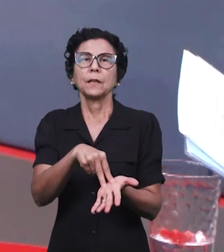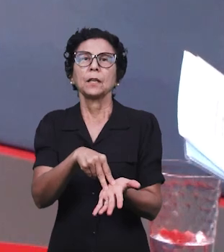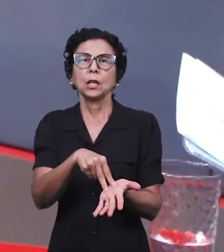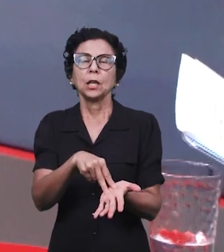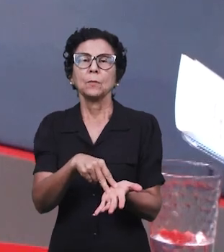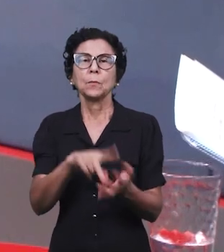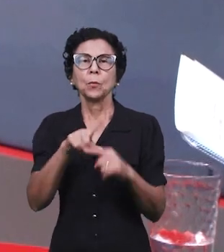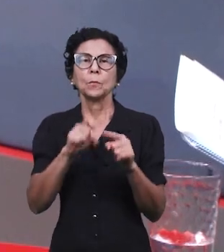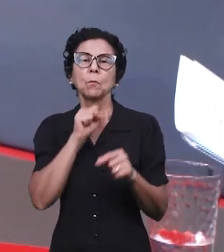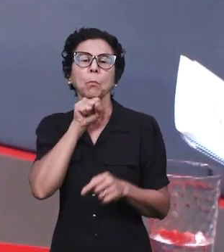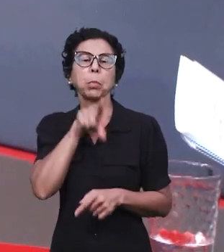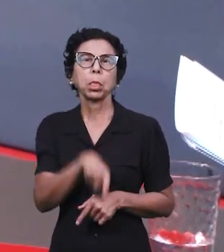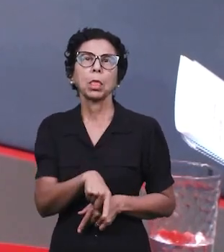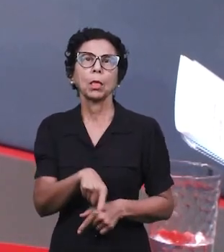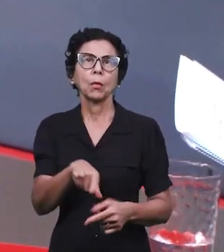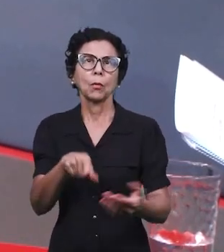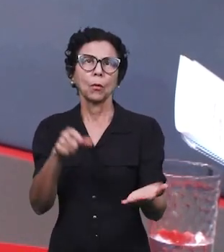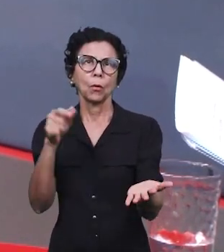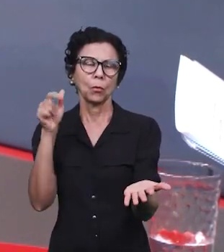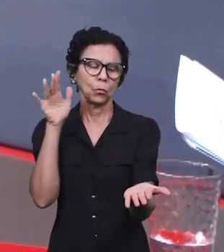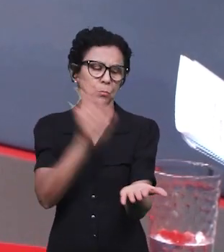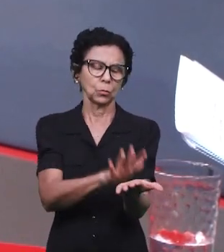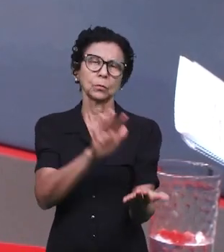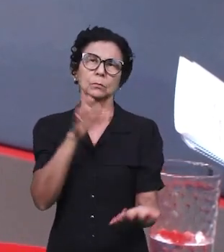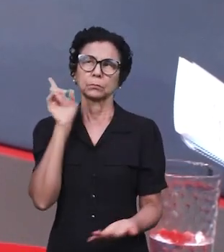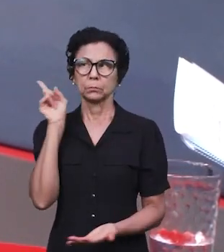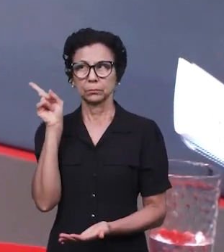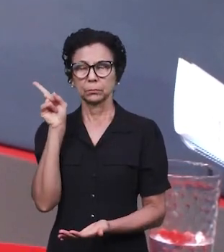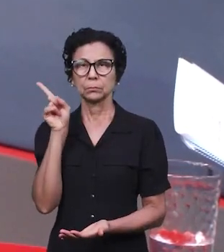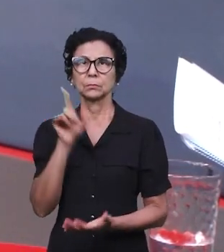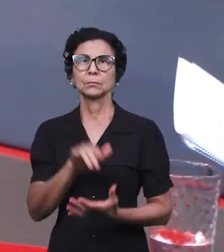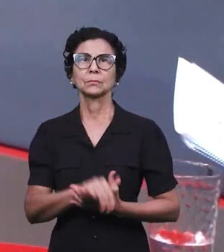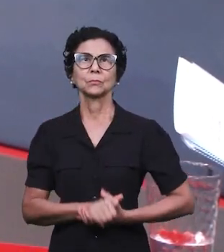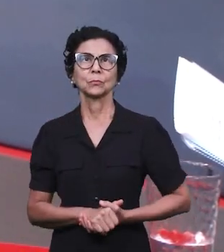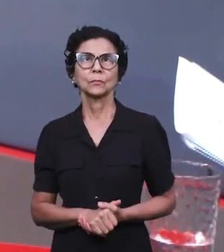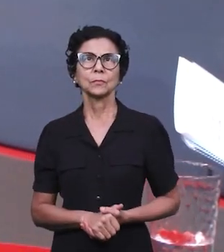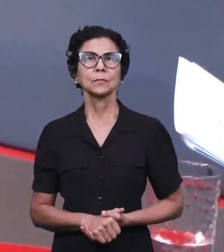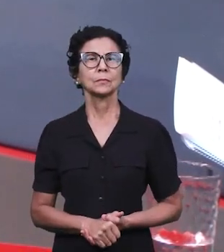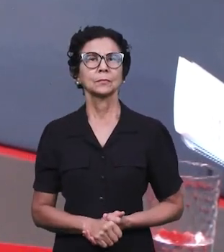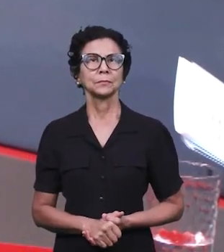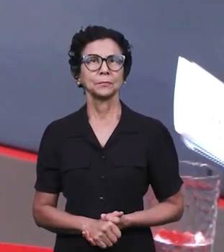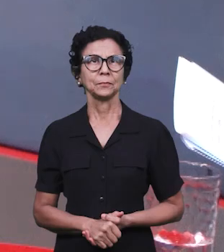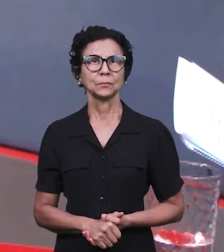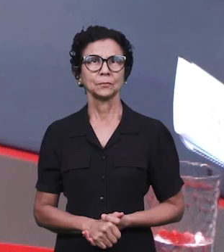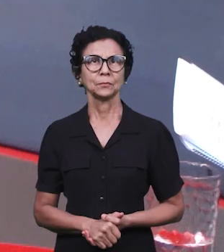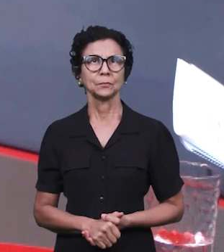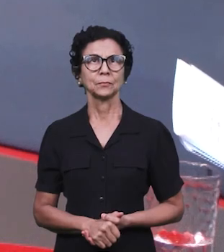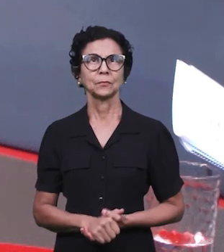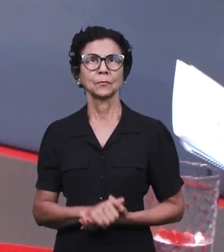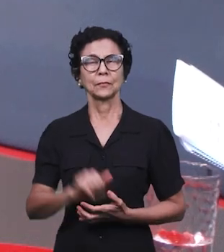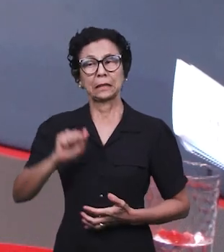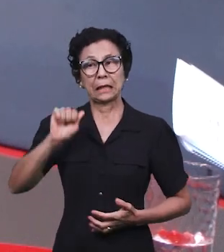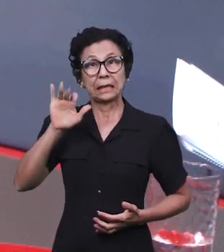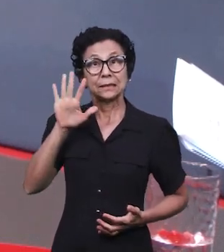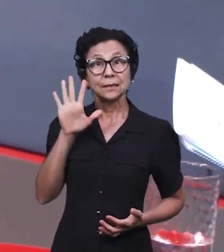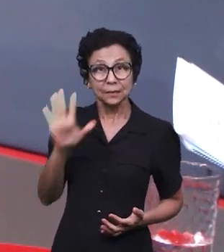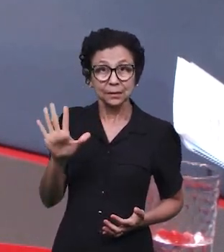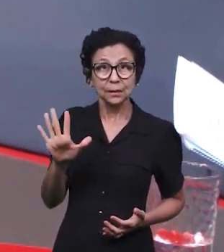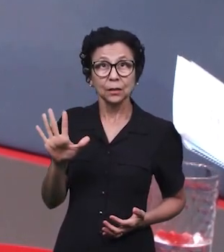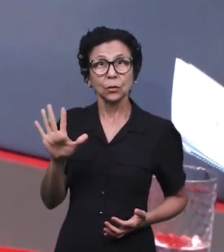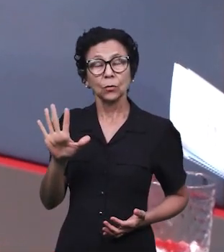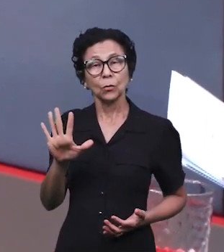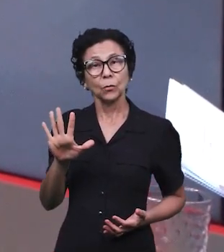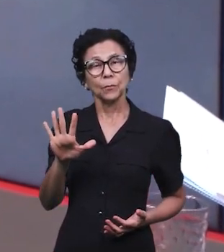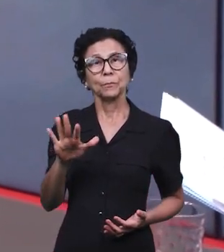seja expelido. Então você vai fazer 1, 2, 3, 4, 5. Você fez o 5, você